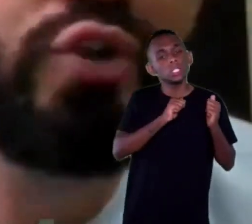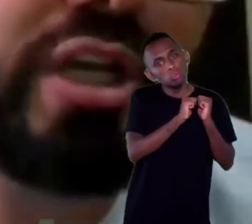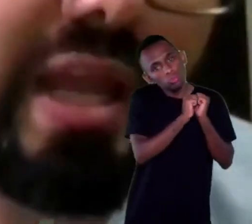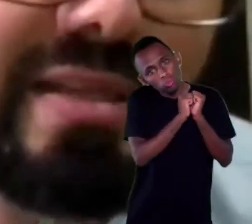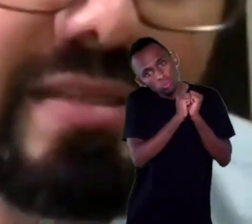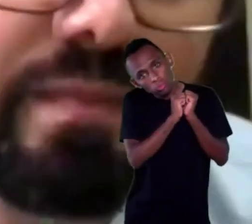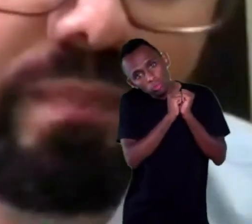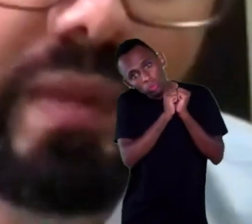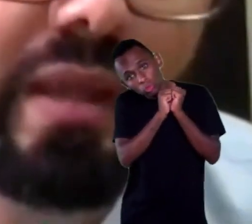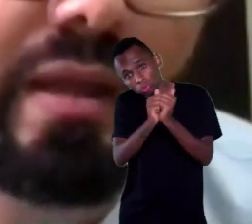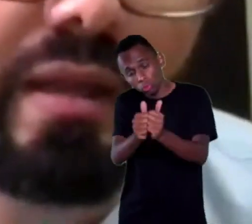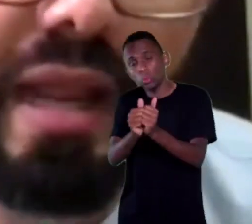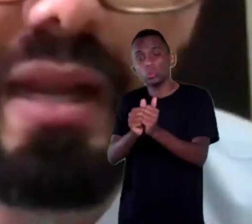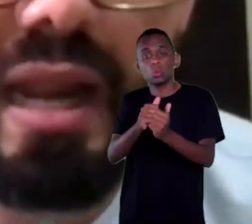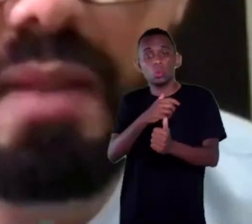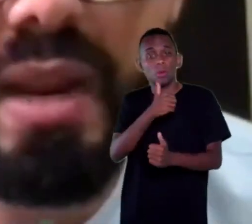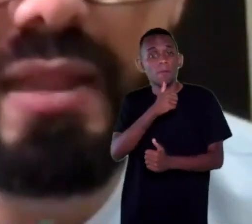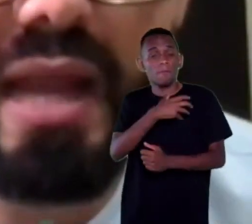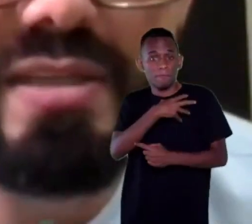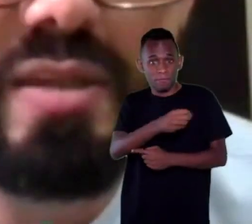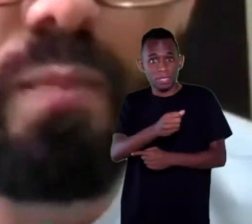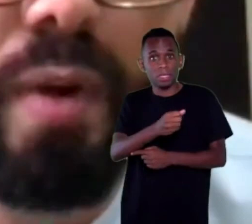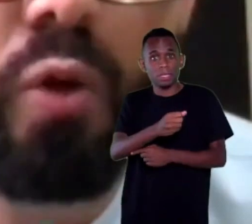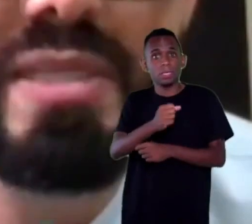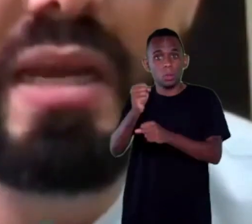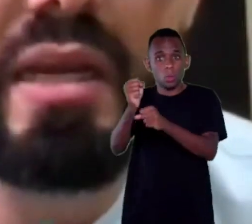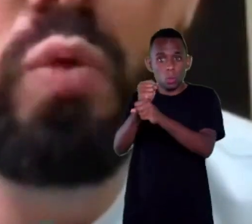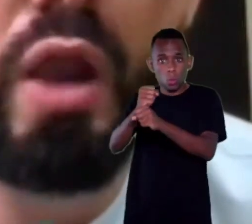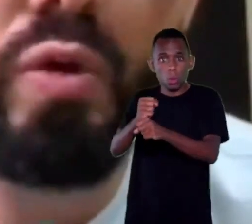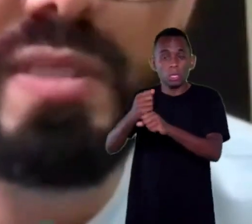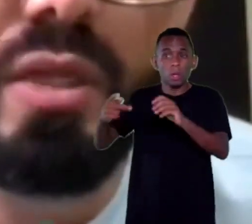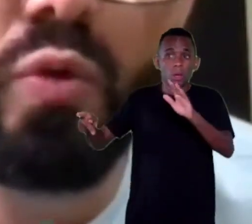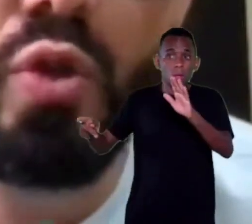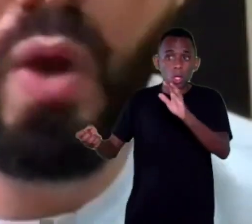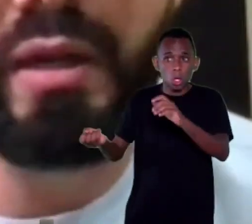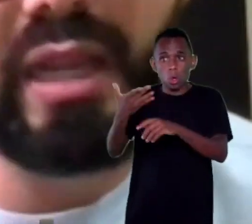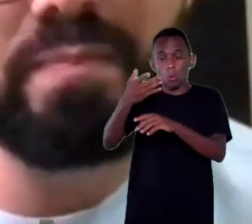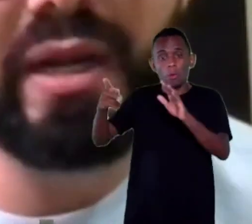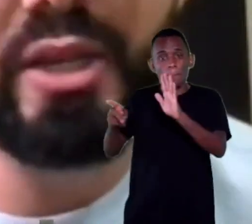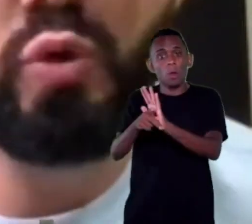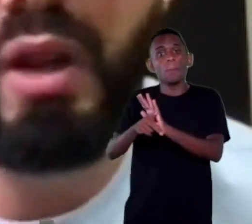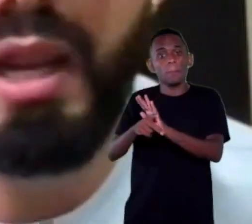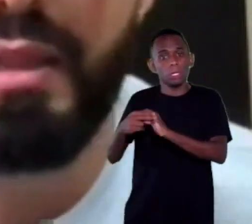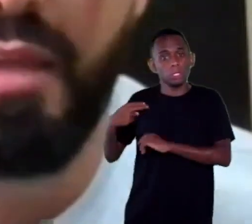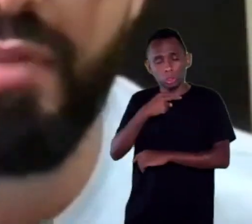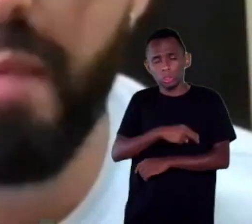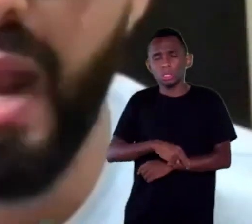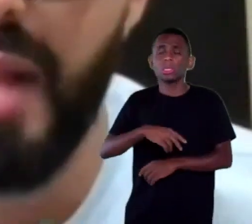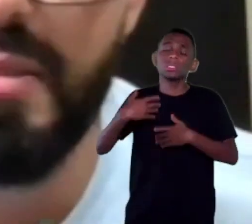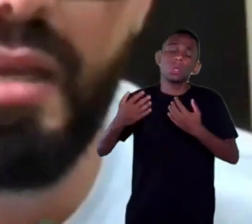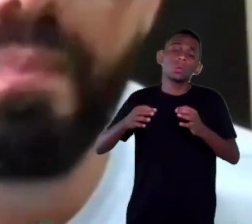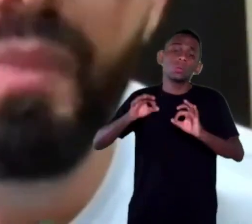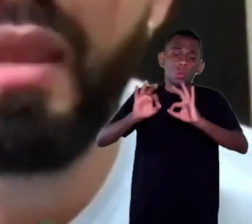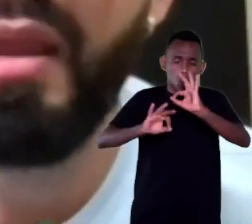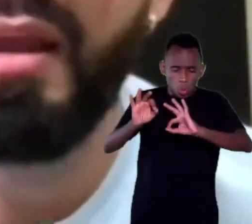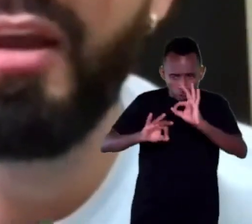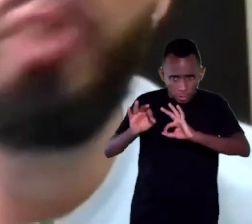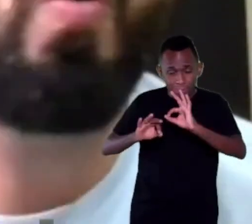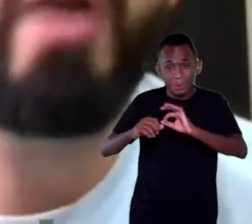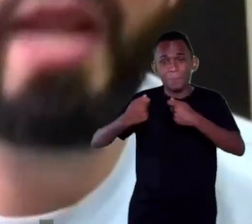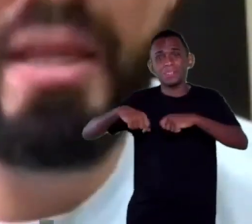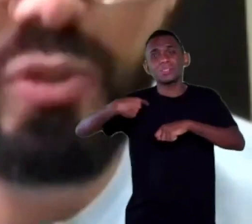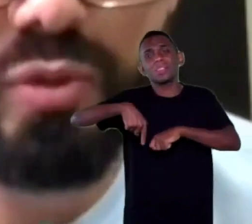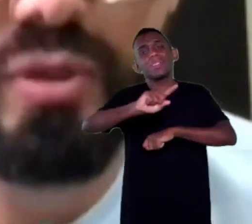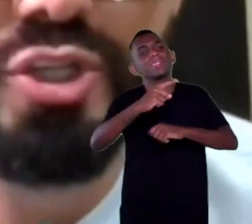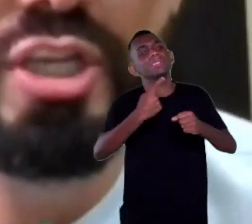Ano Novo Chinês, né, na Liberdade em São Paulo, mas ele nunca conseguiu. E o ano que ele planejou, ele teve que ir a Brasília